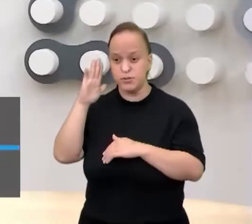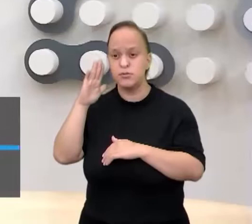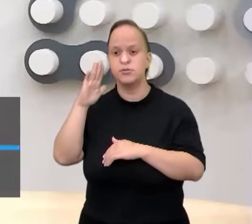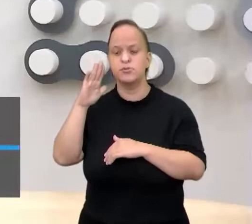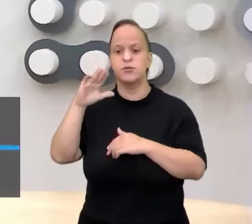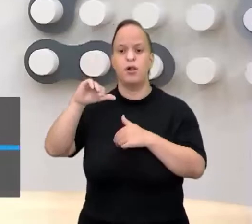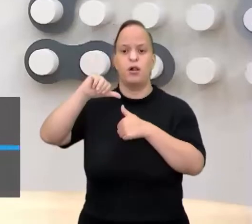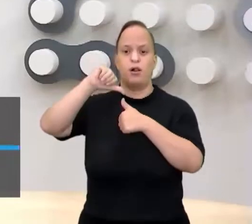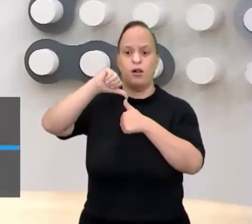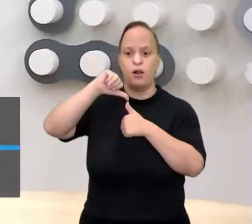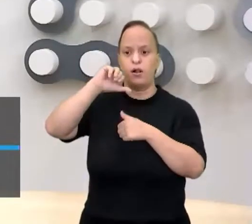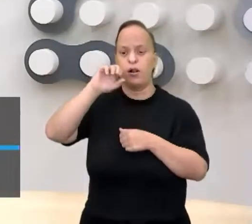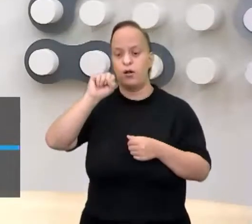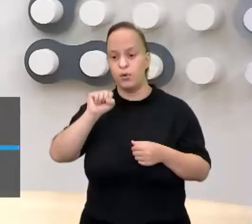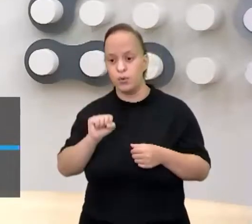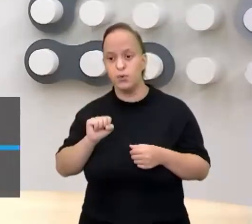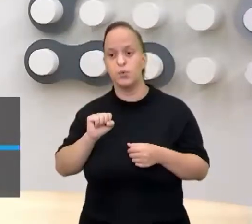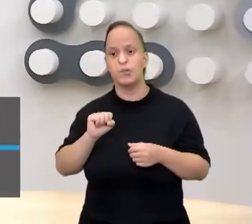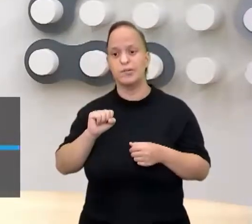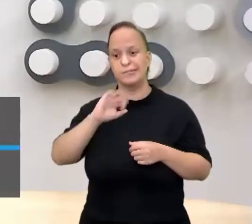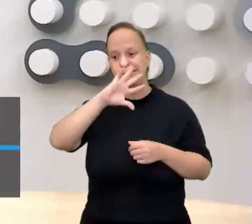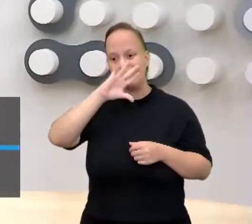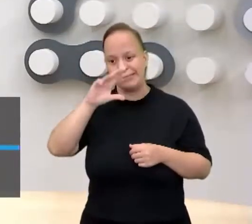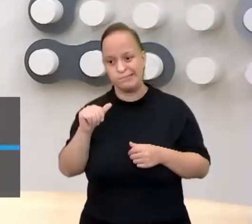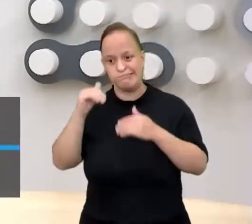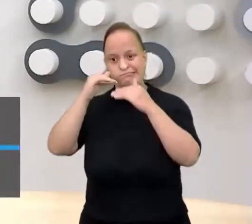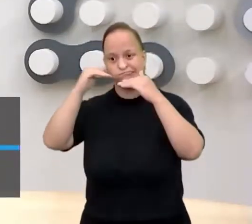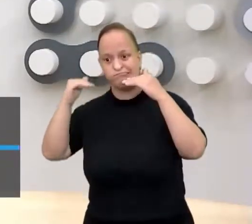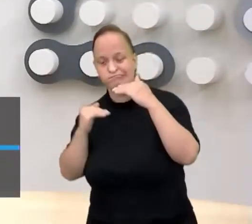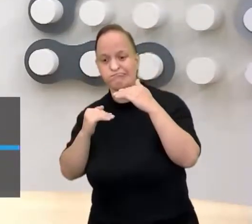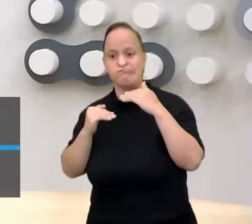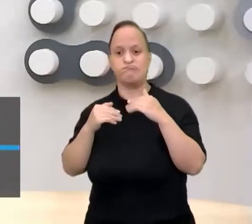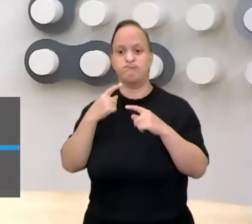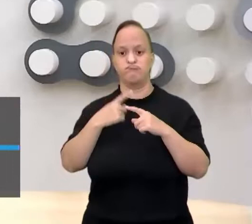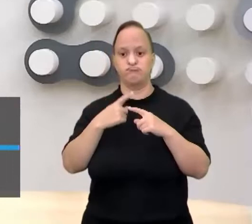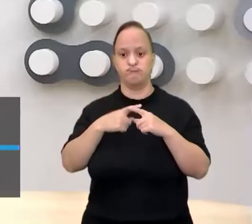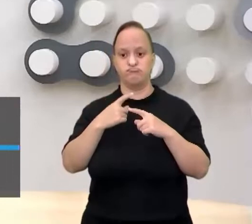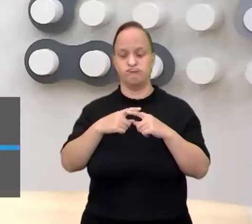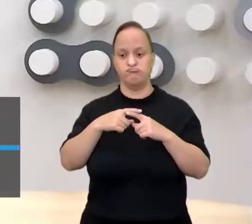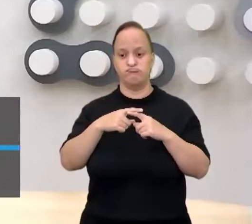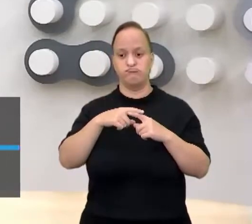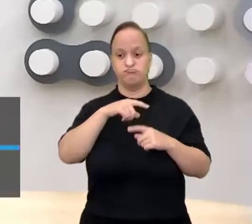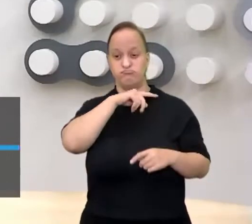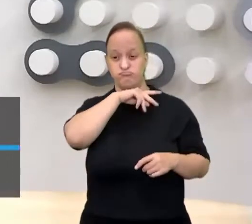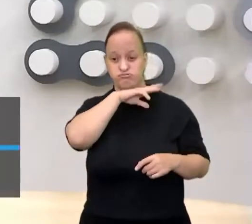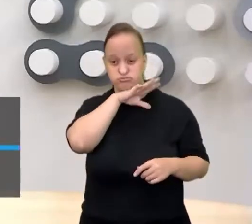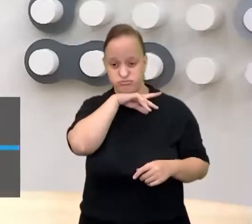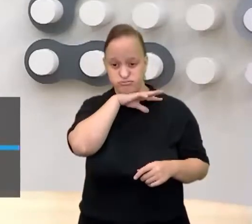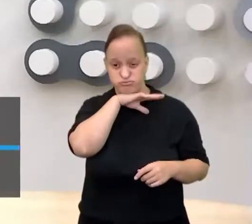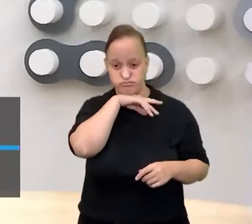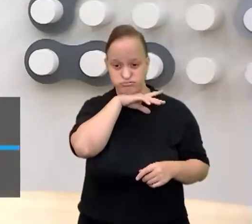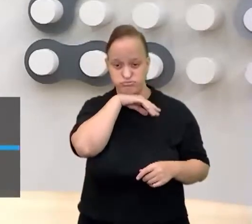do Sul ou o pessoal da África, seriam pessoas inferiores porque o calor ia deixar elas mais